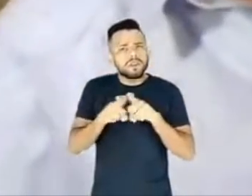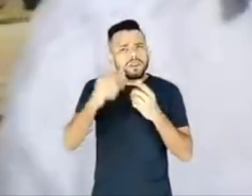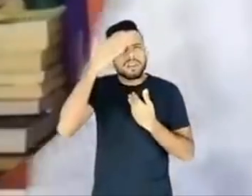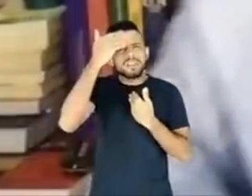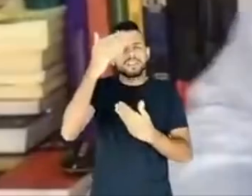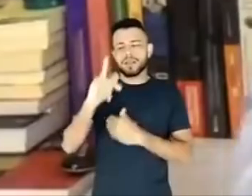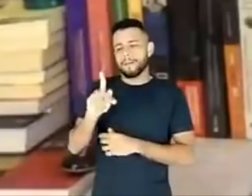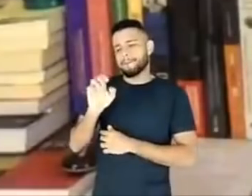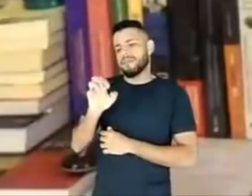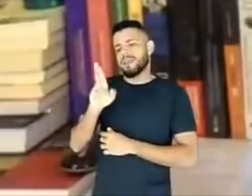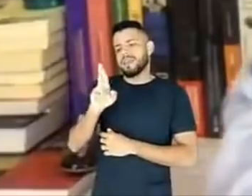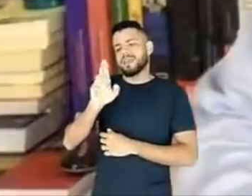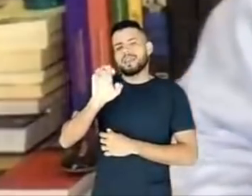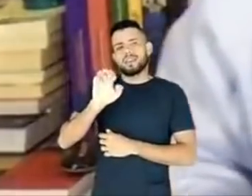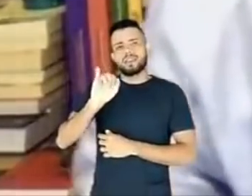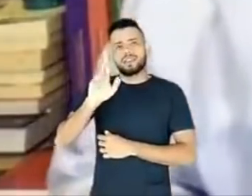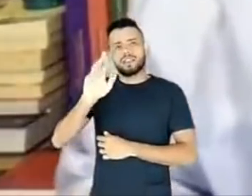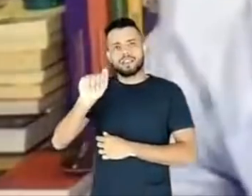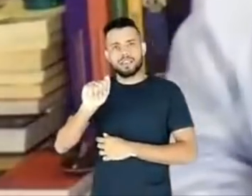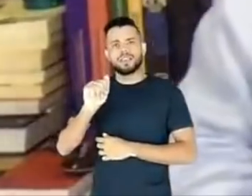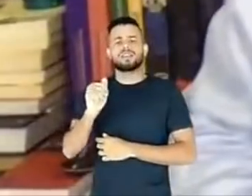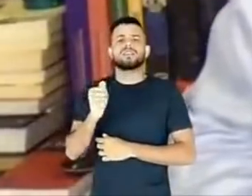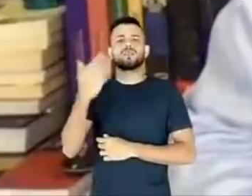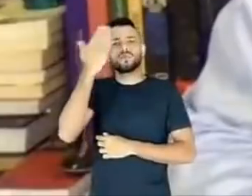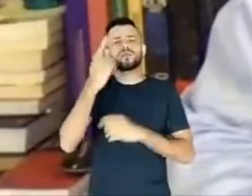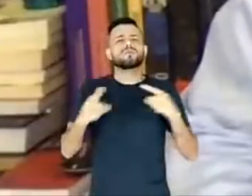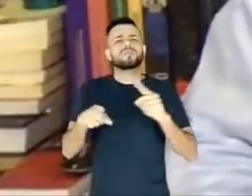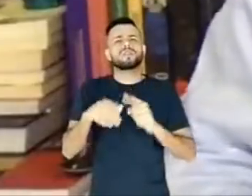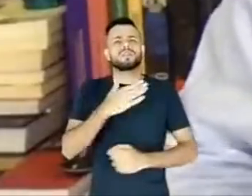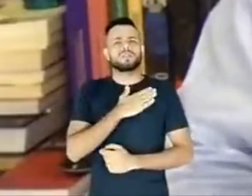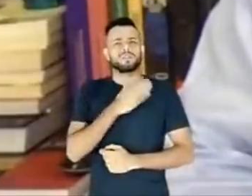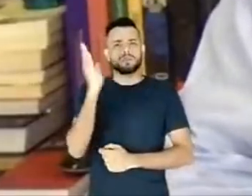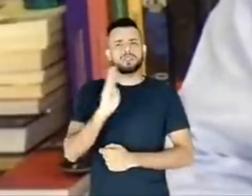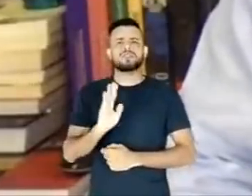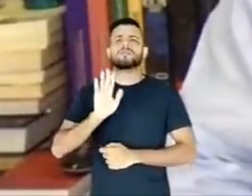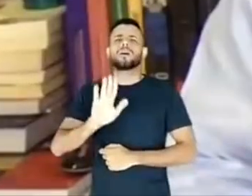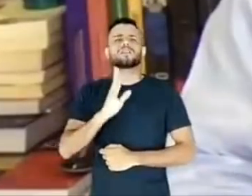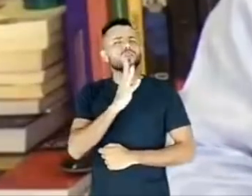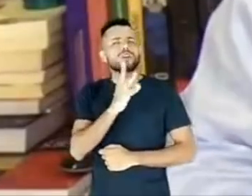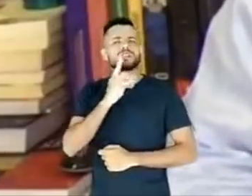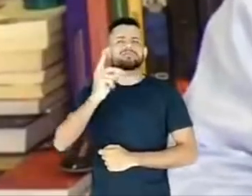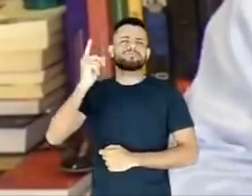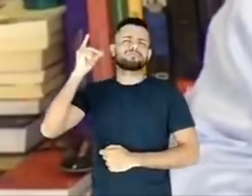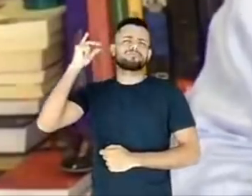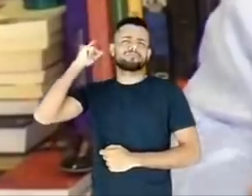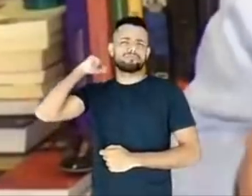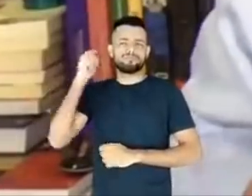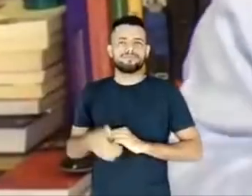não vi tocar o hino nacional, mas o Pereira eu conheço de longa data. Quero